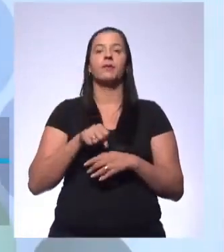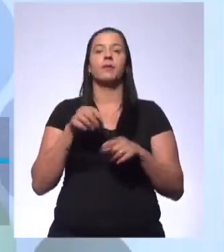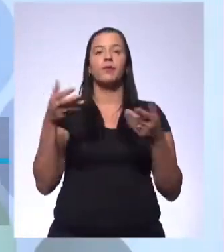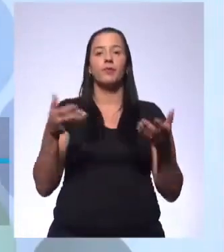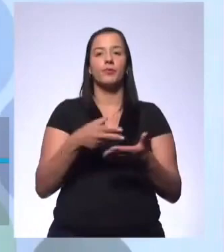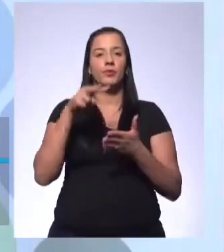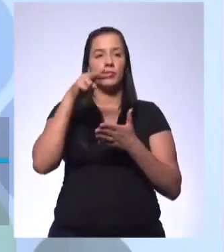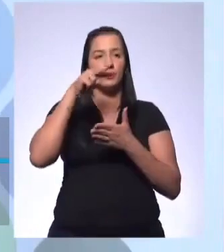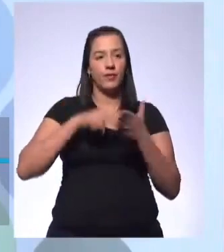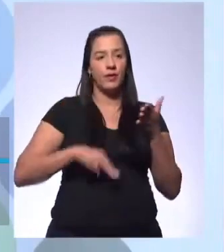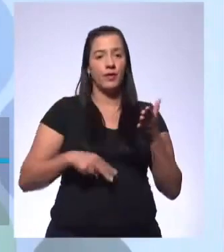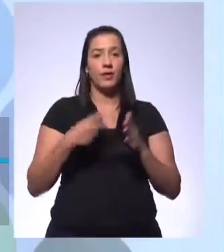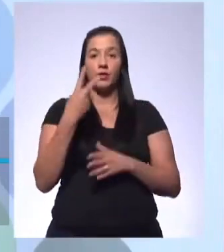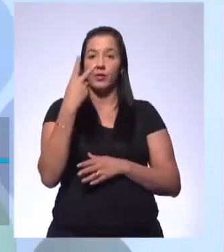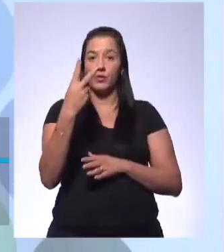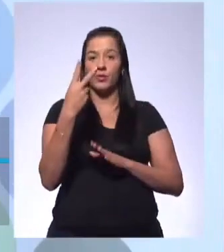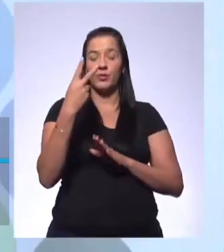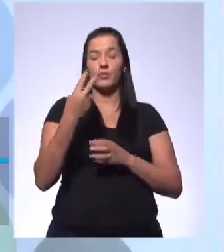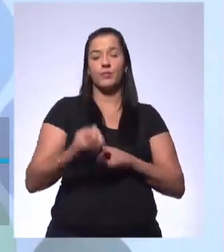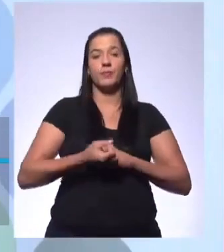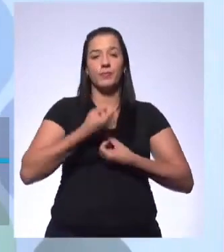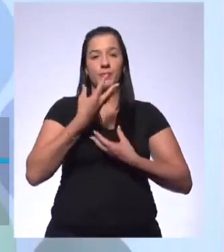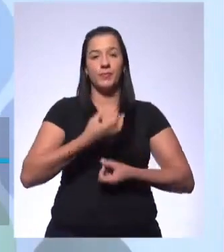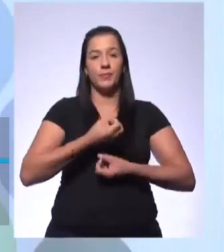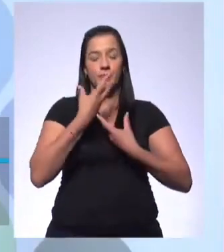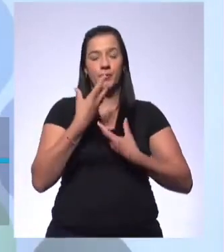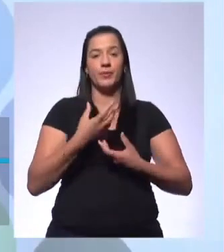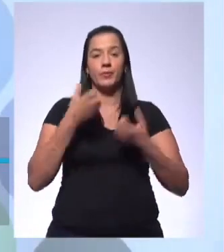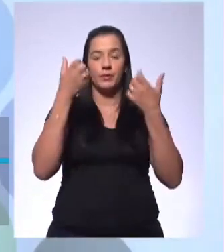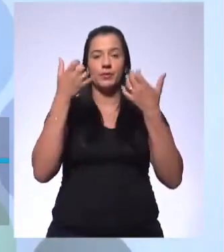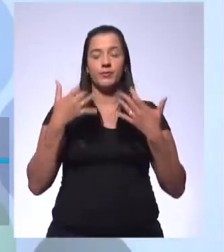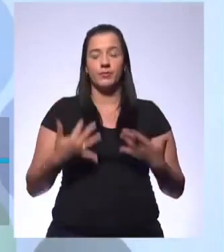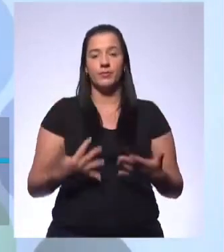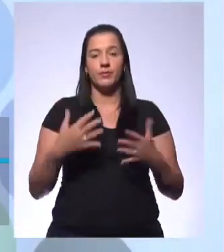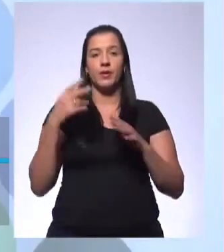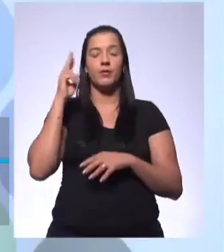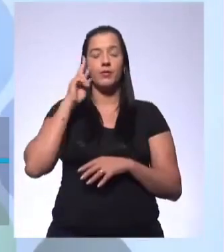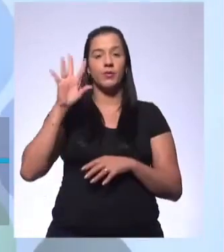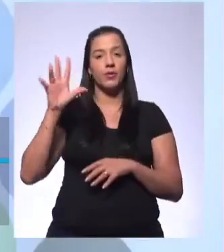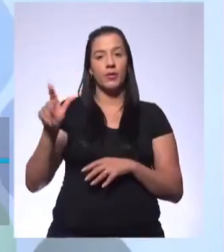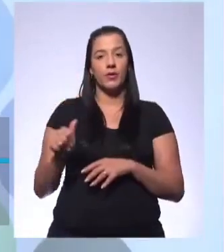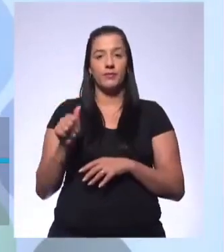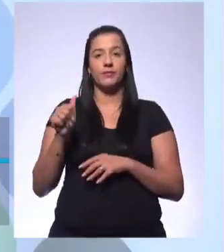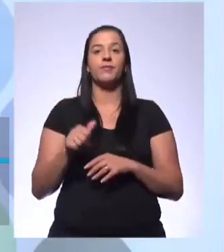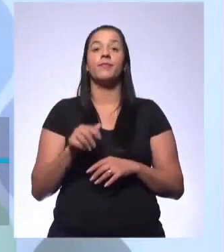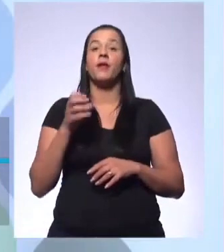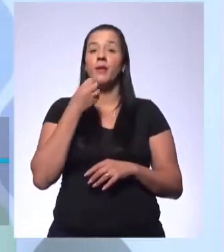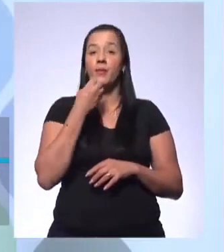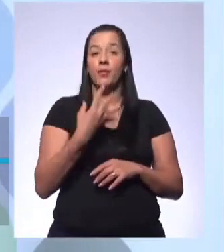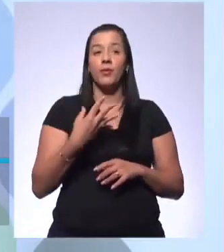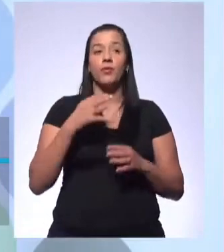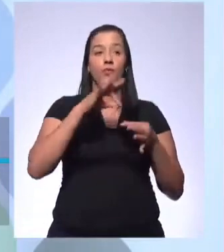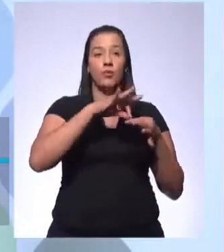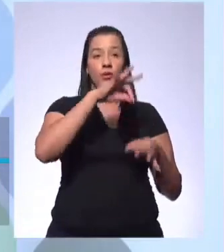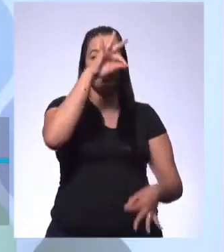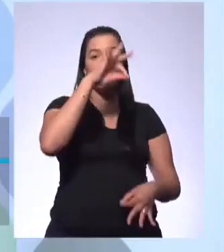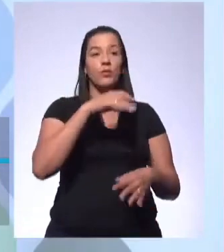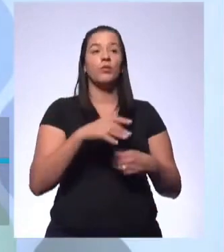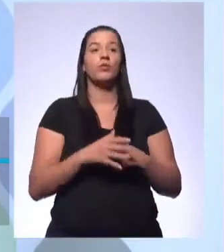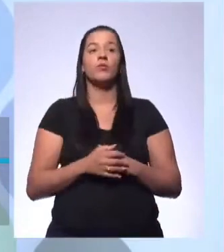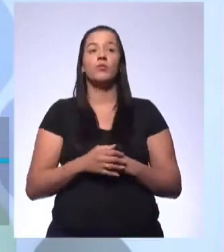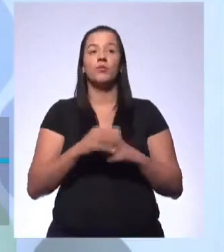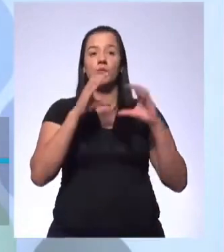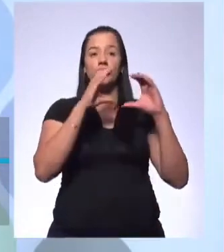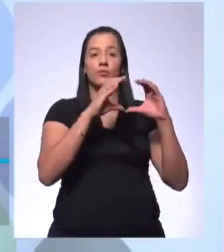ler dois poemas que estão no caderno do aluno, na seção aí que fala sobre a África. Então, são dois. É bom que você tenha, porque um é mais longo e vai ficar